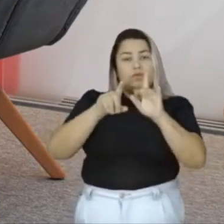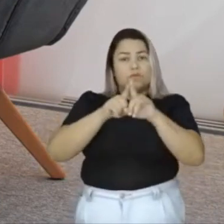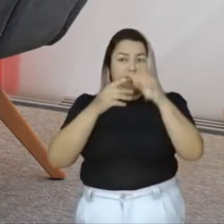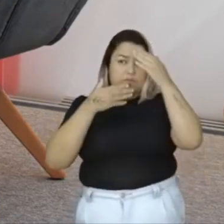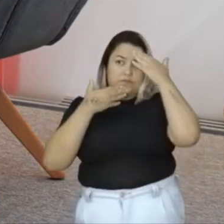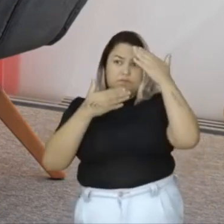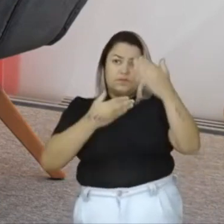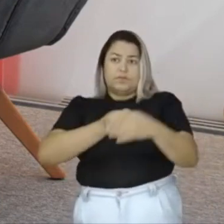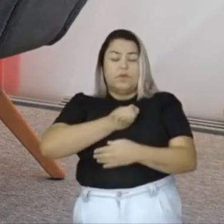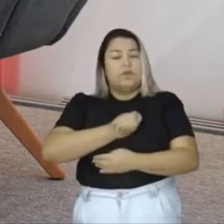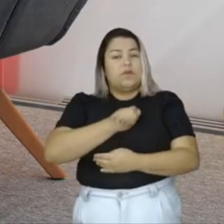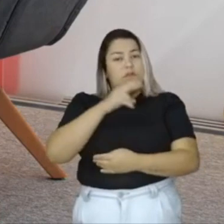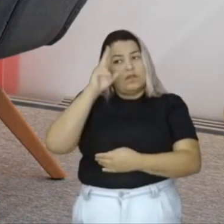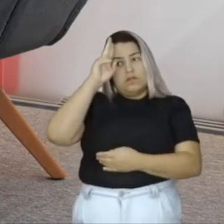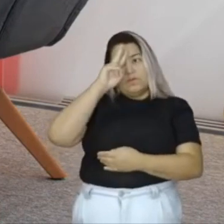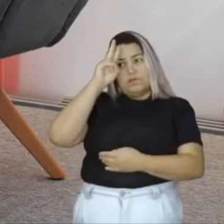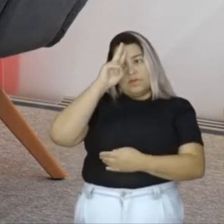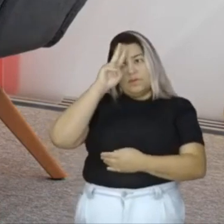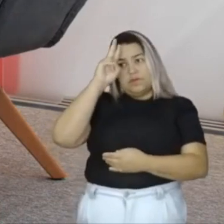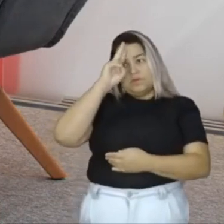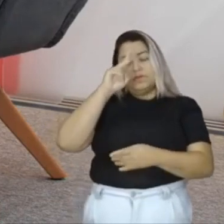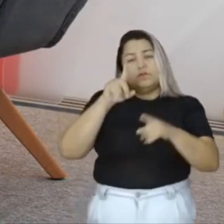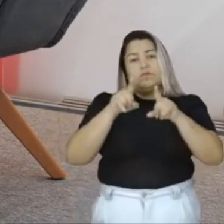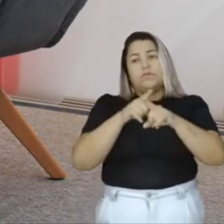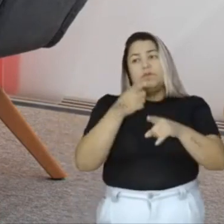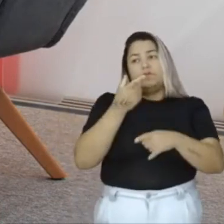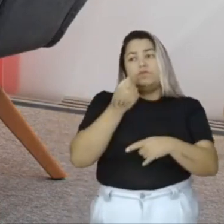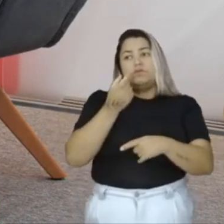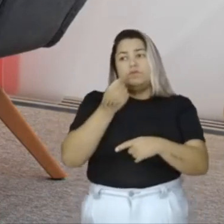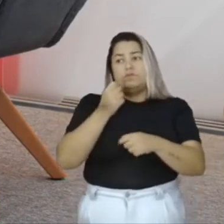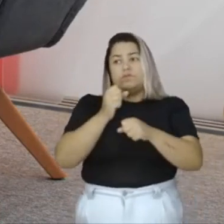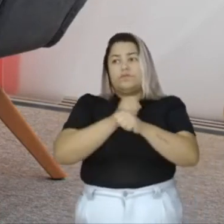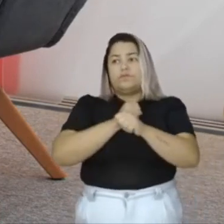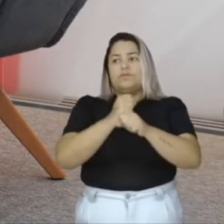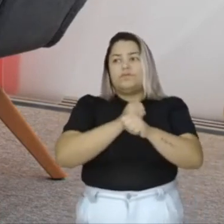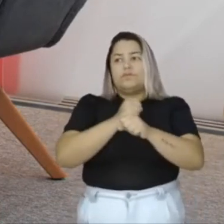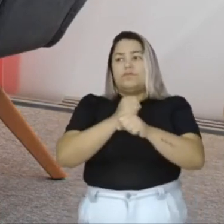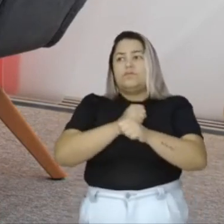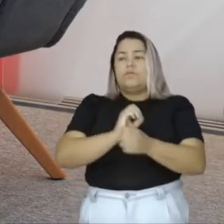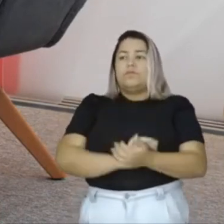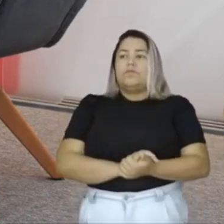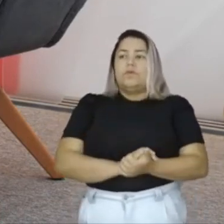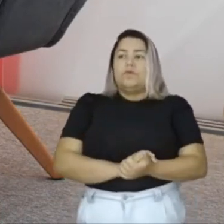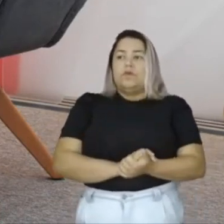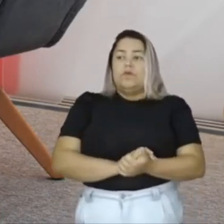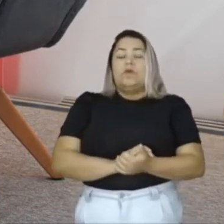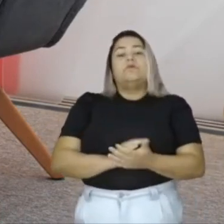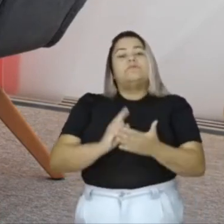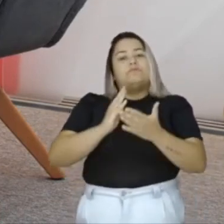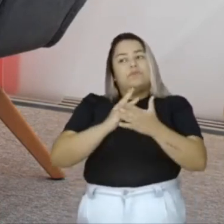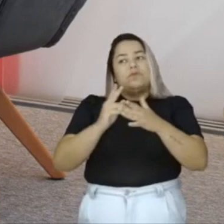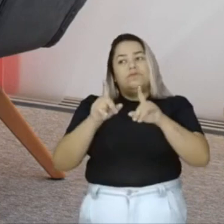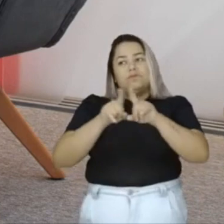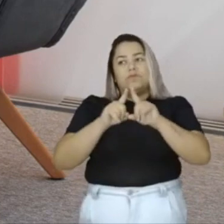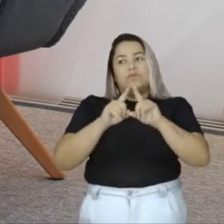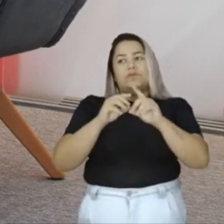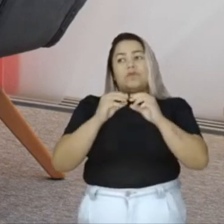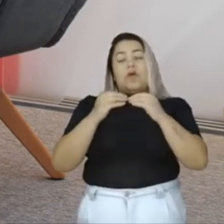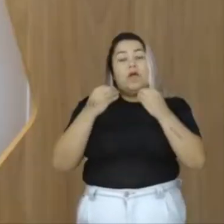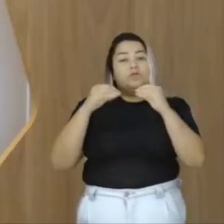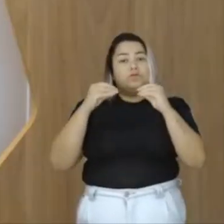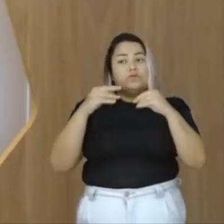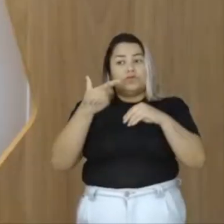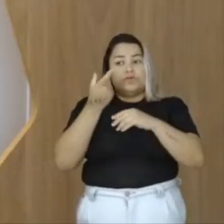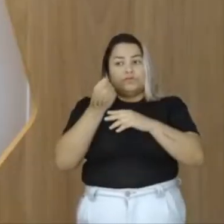presença aqui e lembrar também que essa publicação dos 20 anos, vamos falar dela um pouquinho. Acabou de sair do forno, sabe, uma publicação sobre